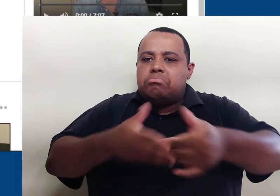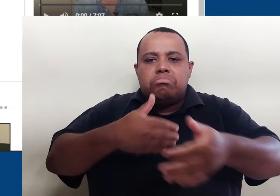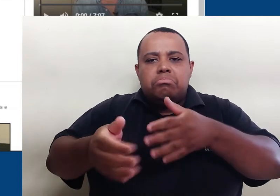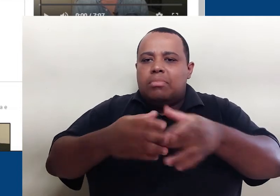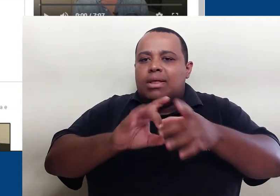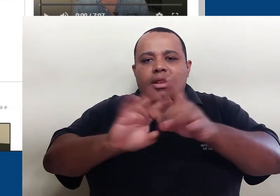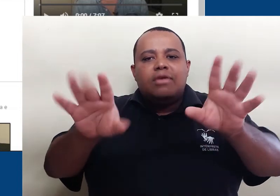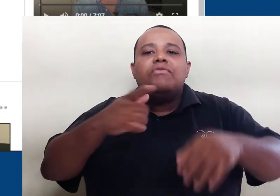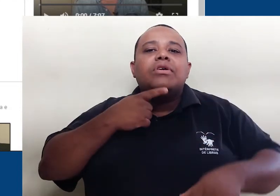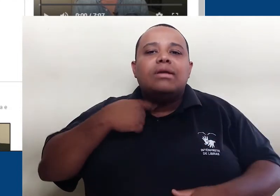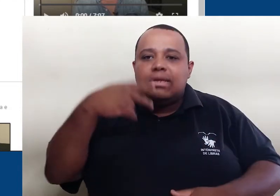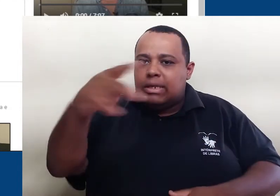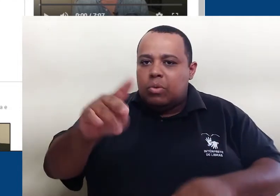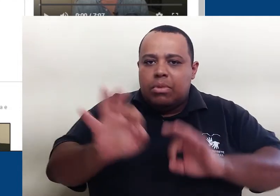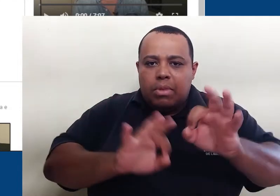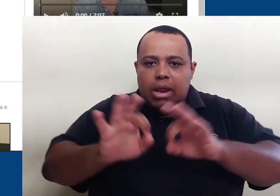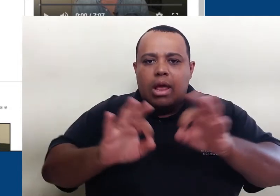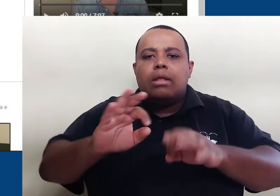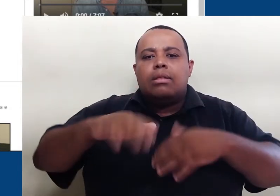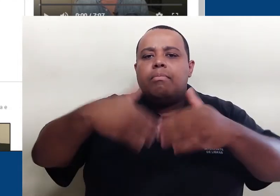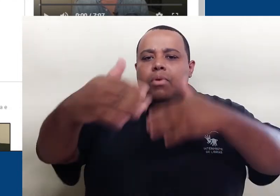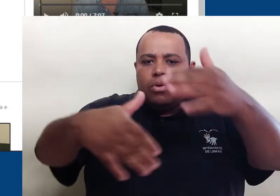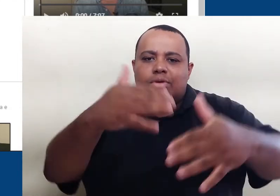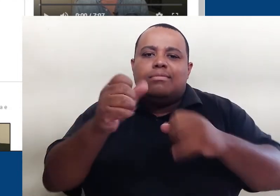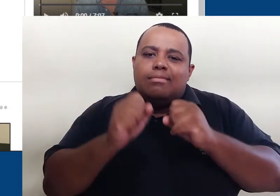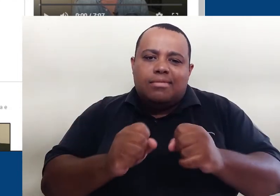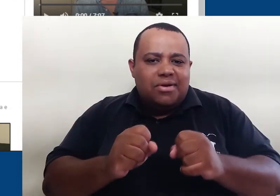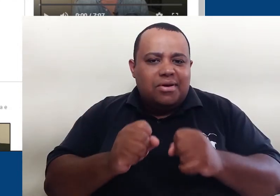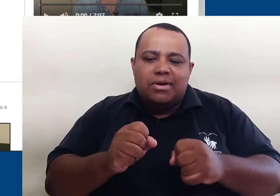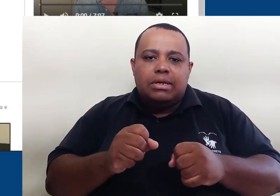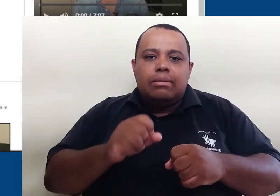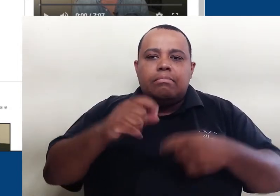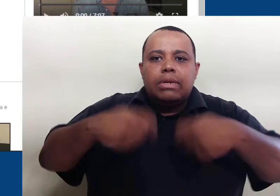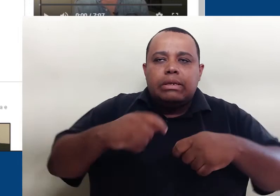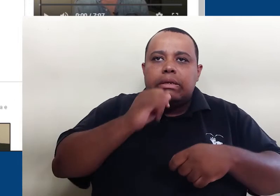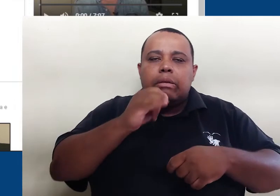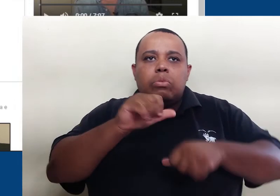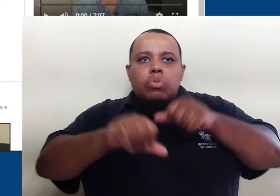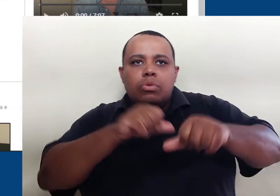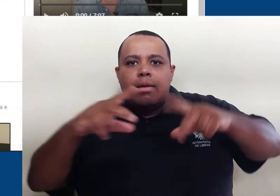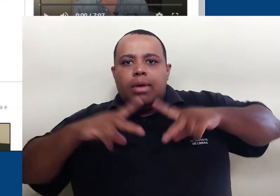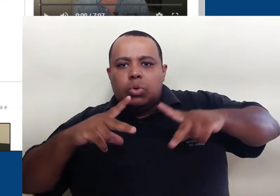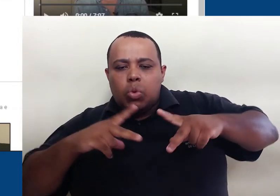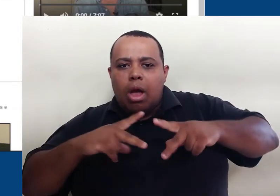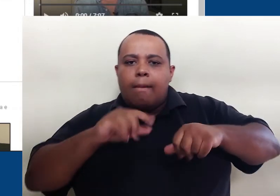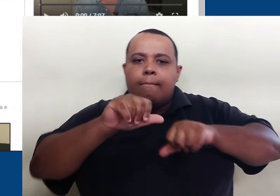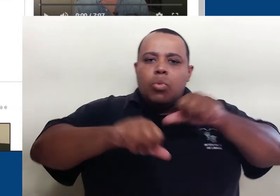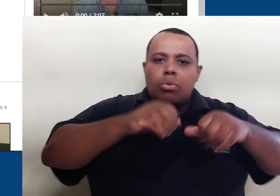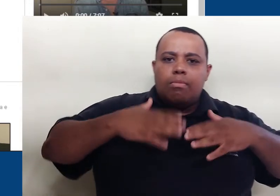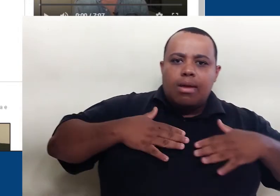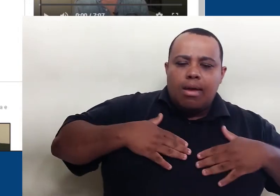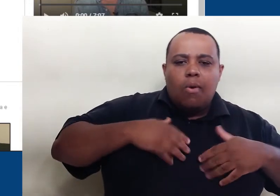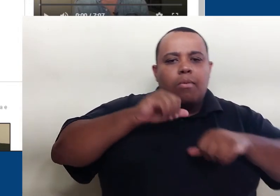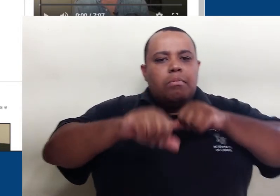Você tem esse poder de alterar a visibilidade do seu vídeo caso seja necessário. Você pode mudar o título, pode atualizar a descrição com